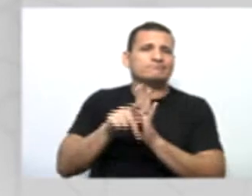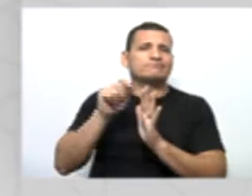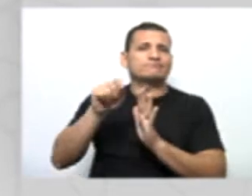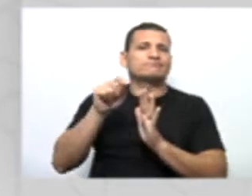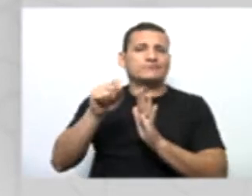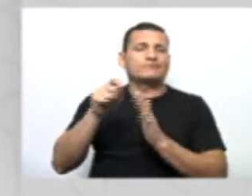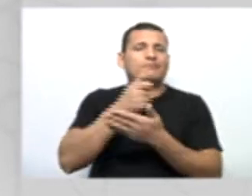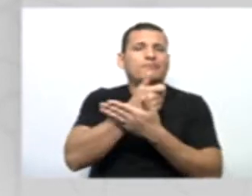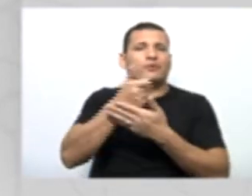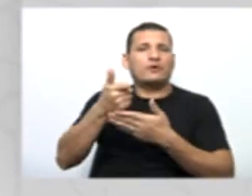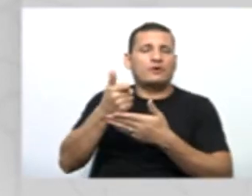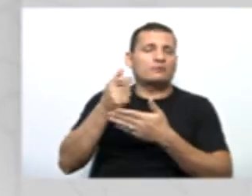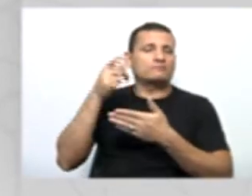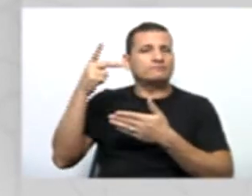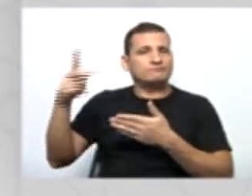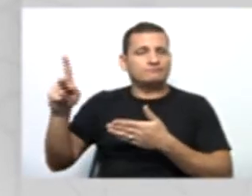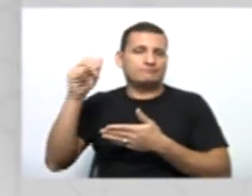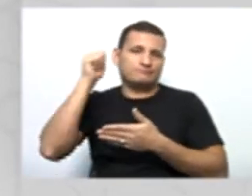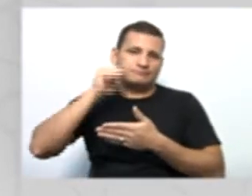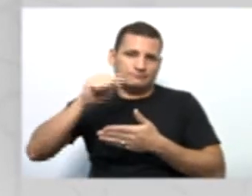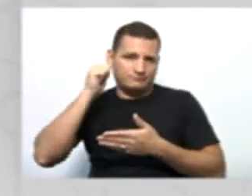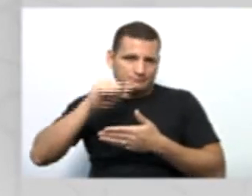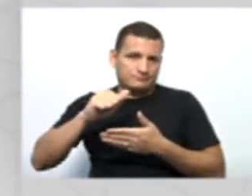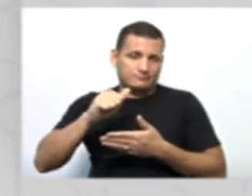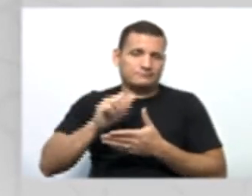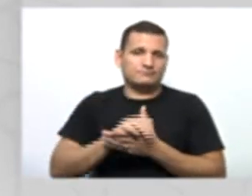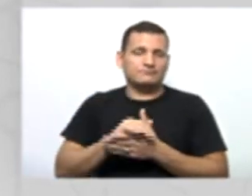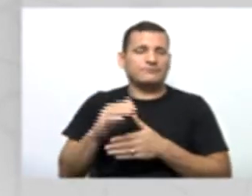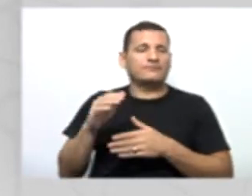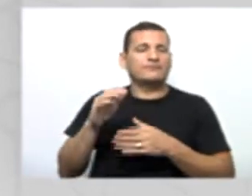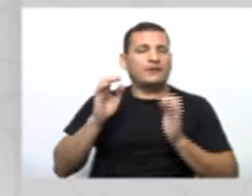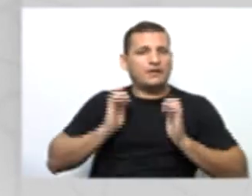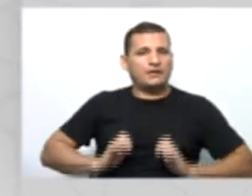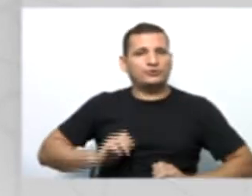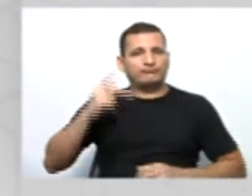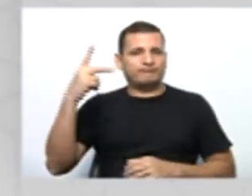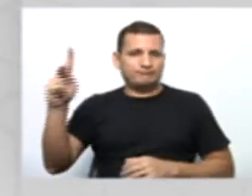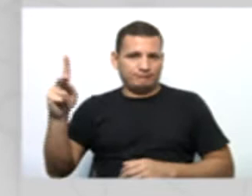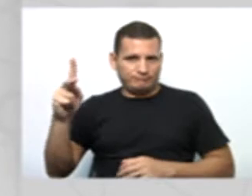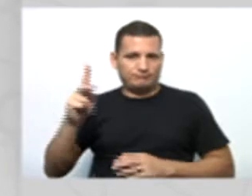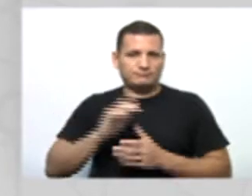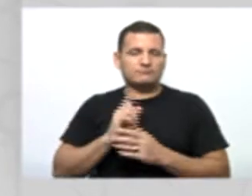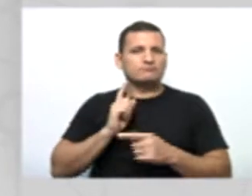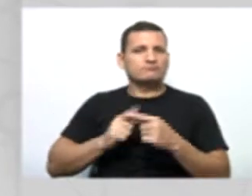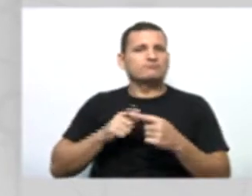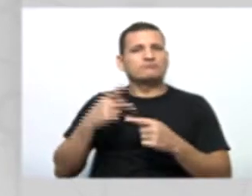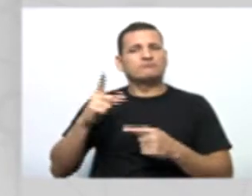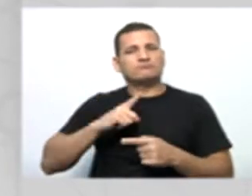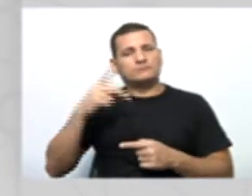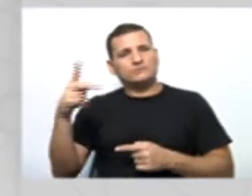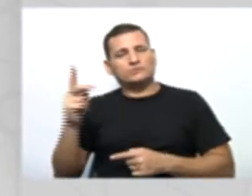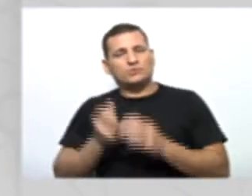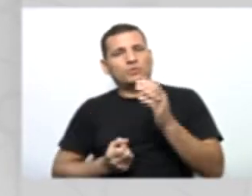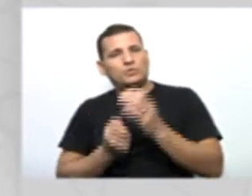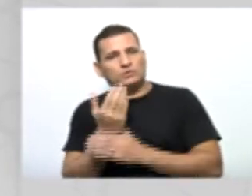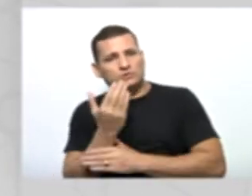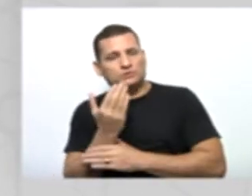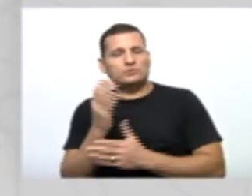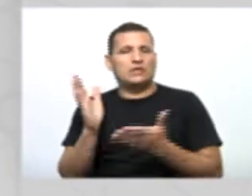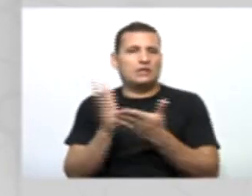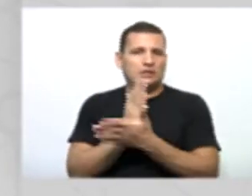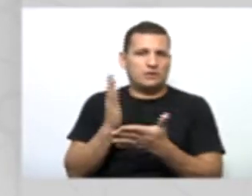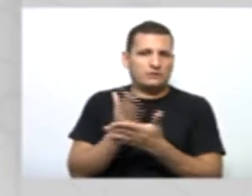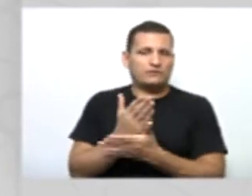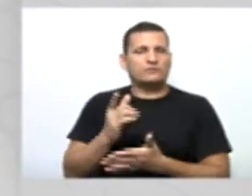da moral dessa mulher muçulmana, os princípios éticos e morais. né, que tem a sua origem no Alcorão, que tem a